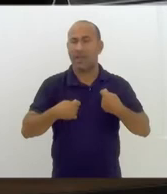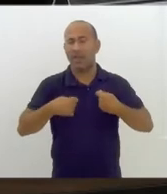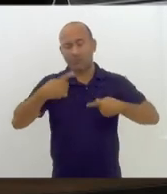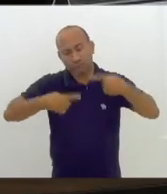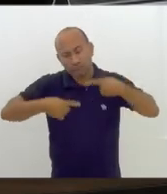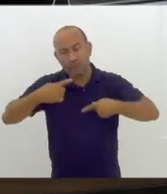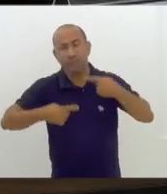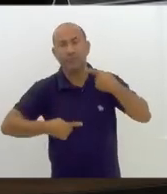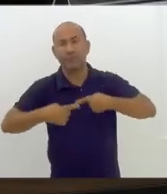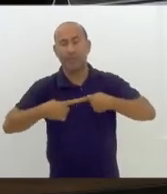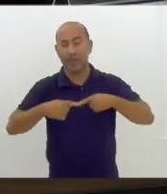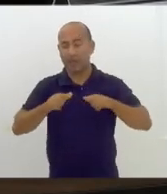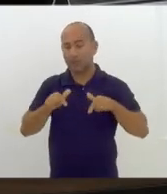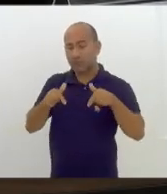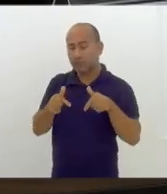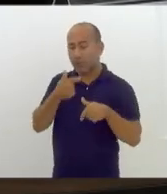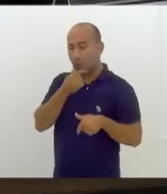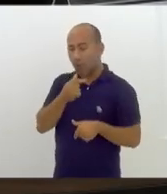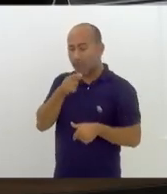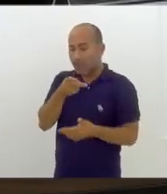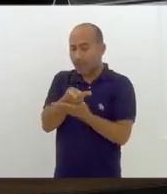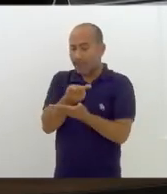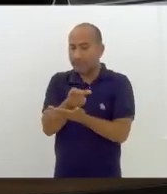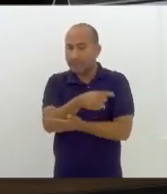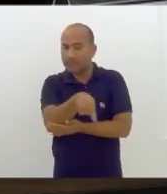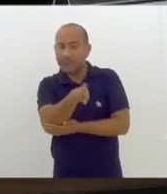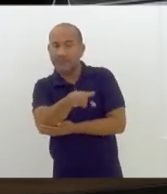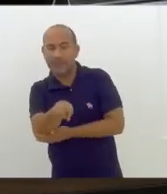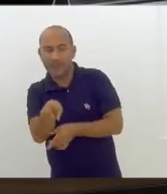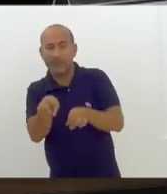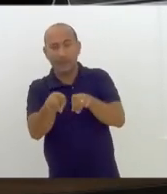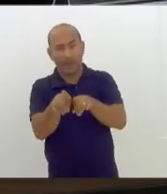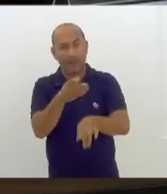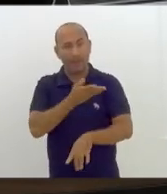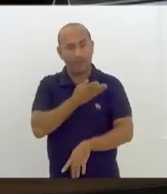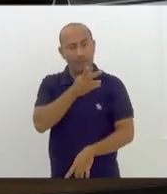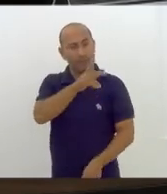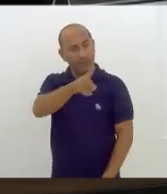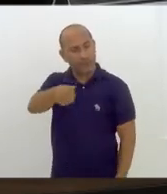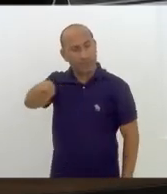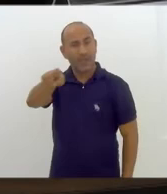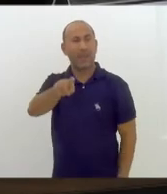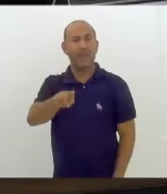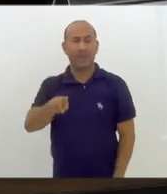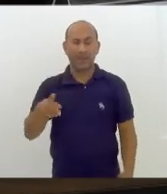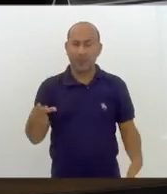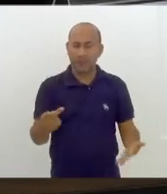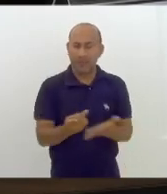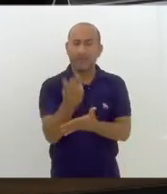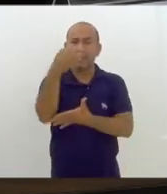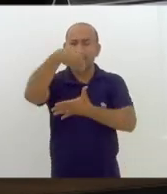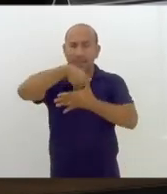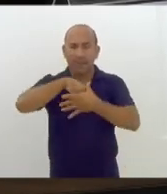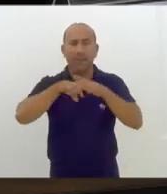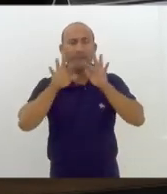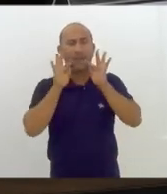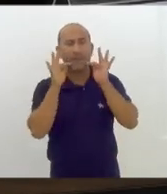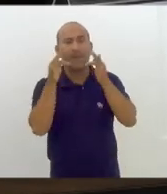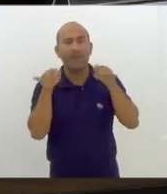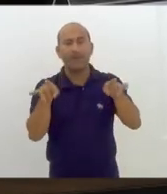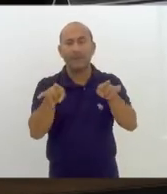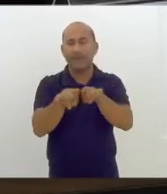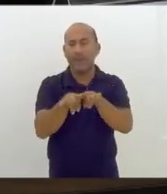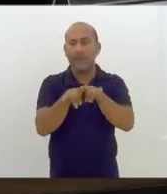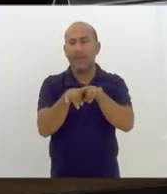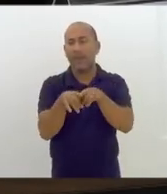de vocês e o dos amigos de vocês e dos familiares de vocês. E vocês,